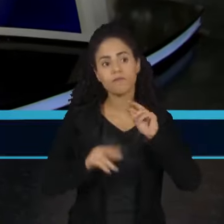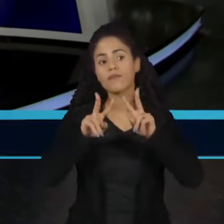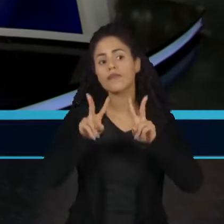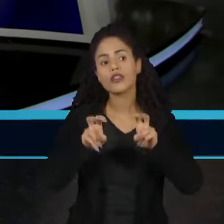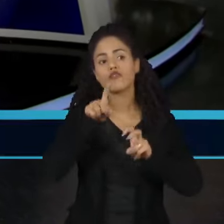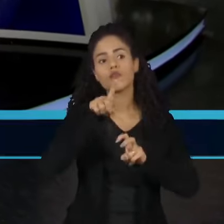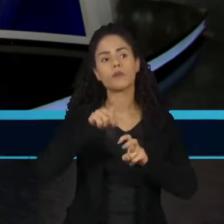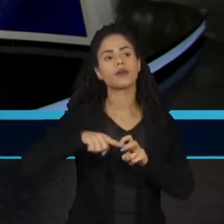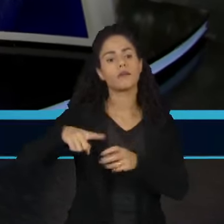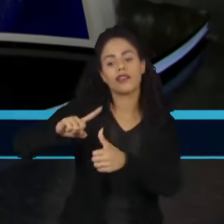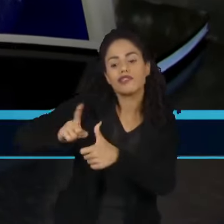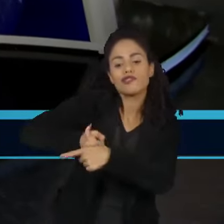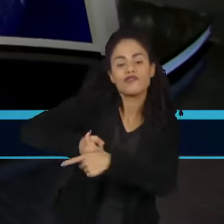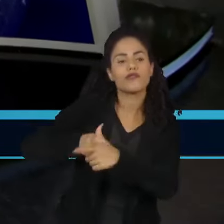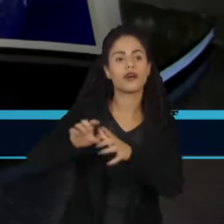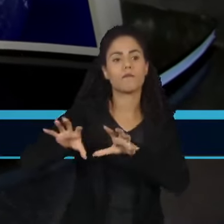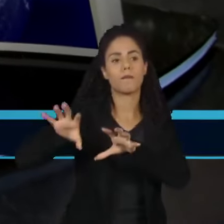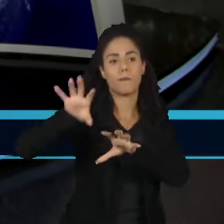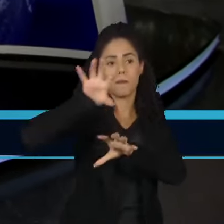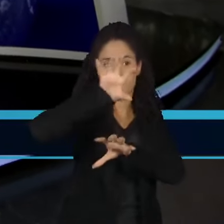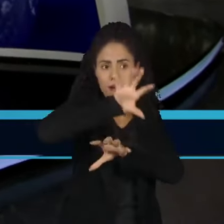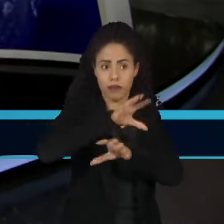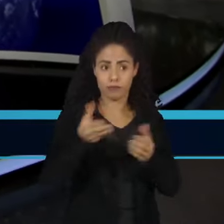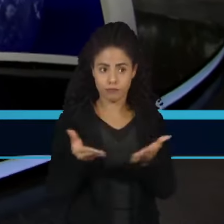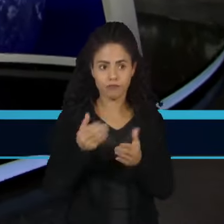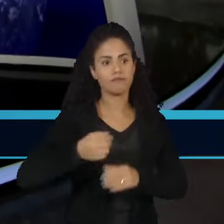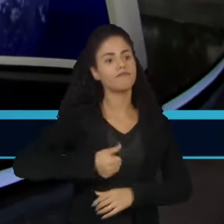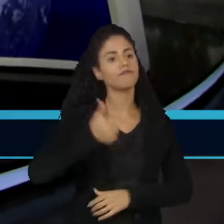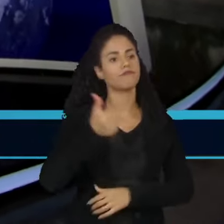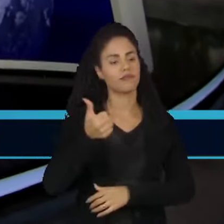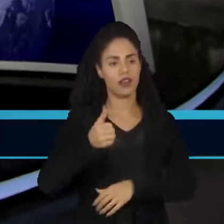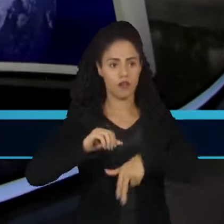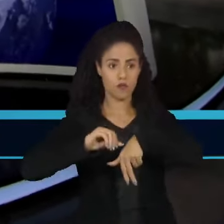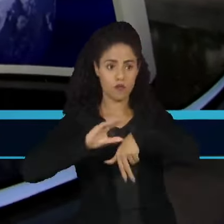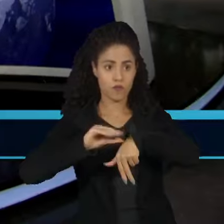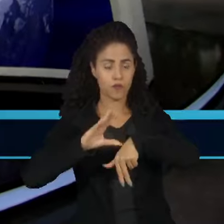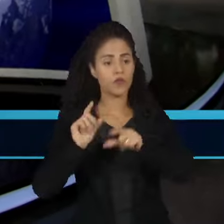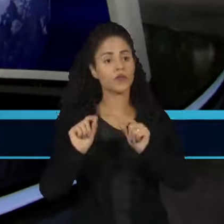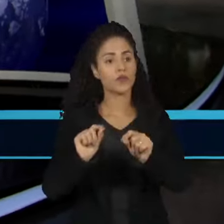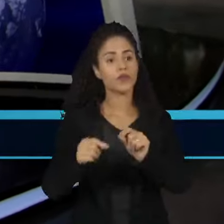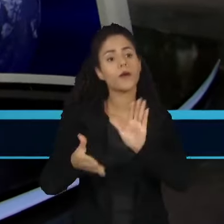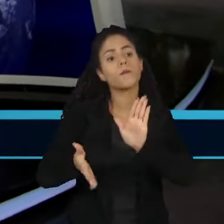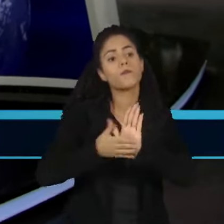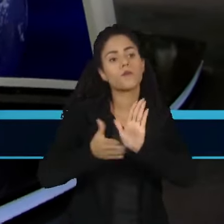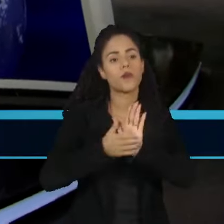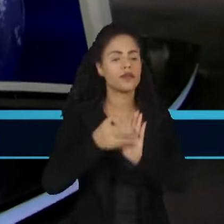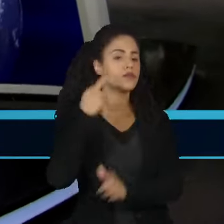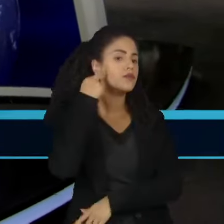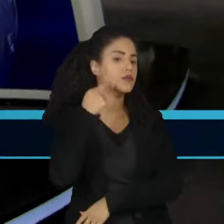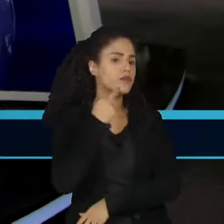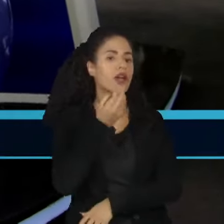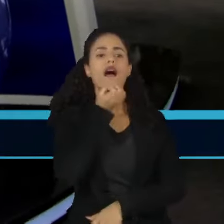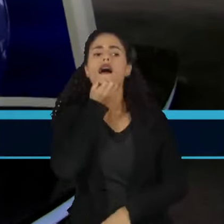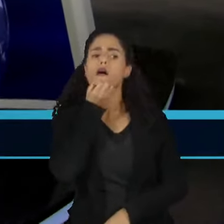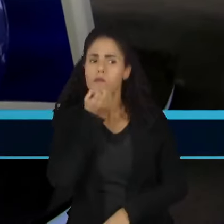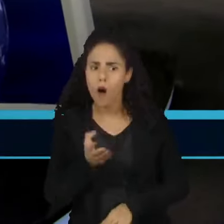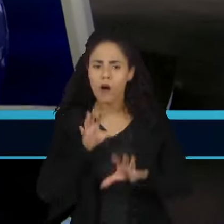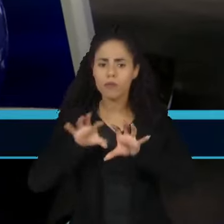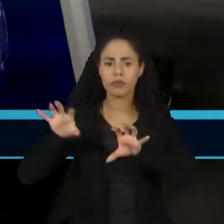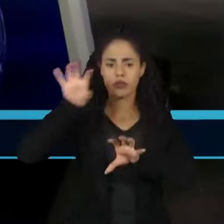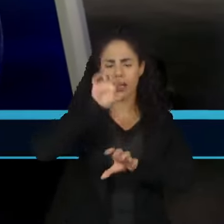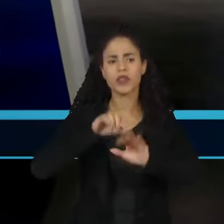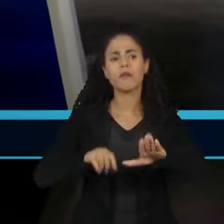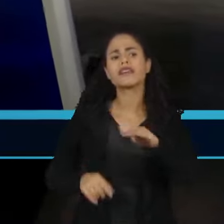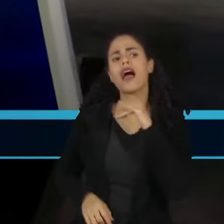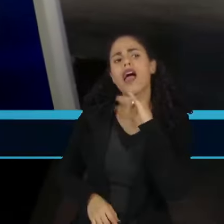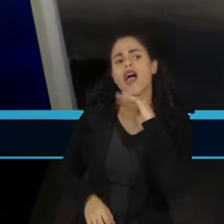a dívida dos estados, que foi a primeira reportagem que nós exibimos aqui no Jornal da Cultura, a proposta de Rodrigo Pacheco é boa para os estados e ruim para